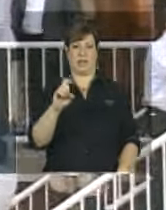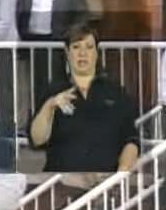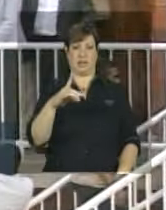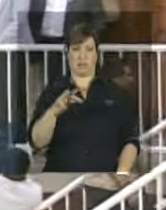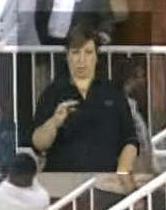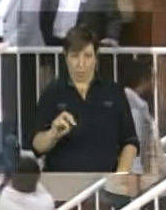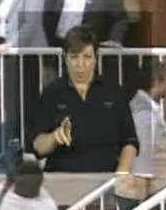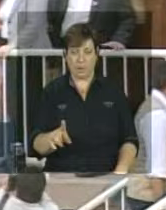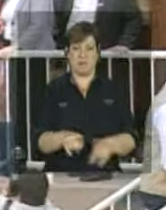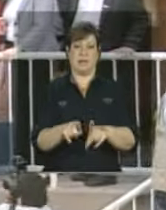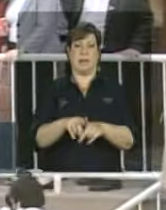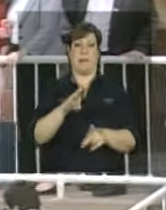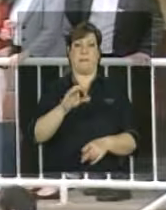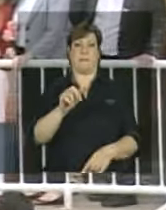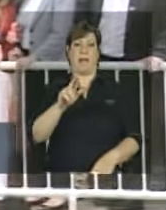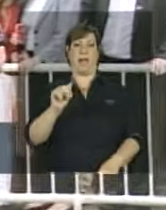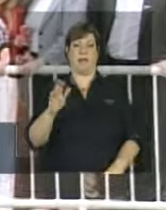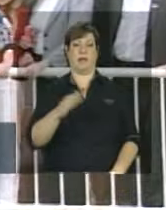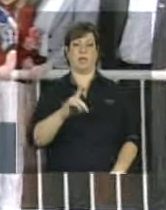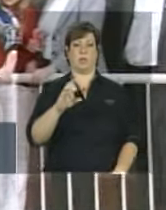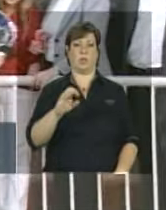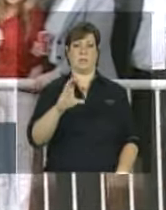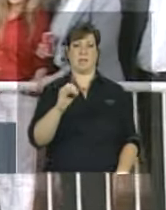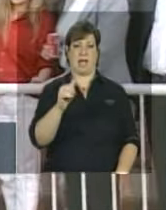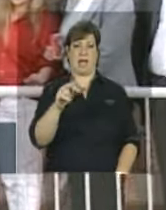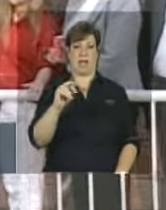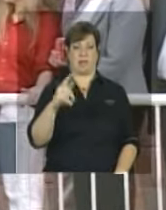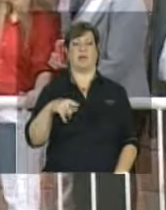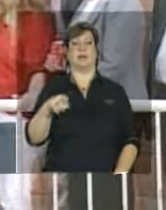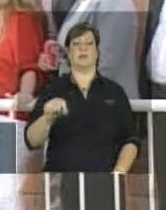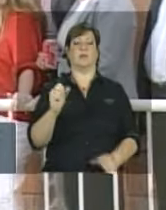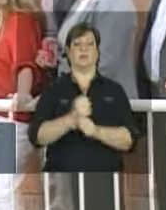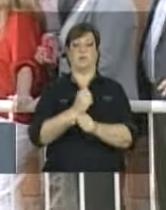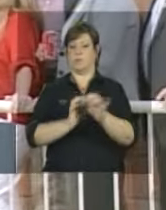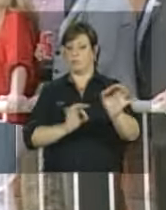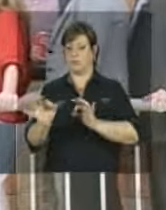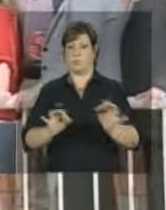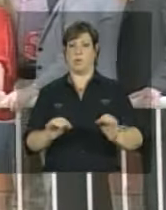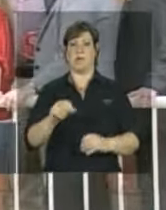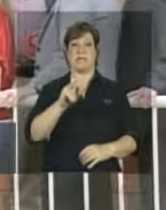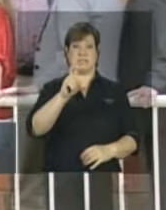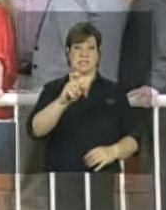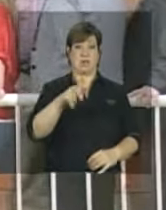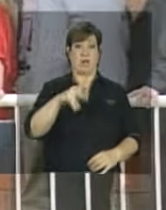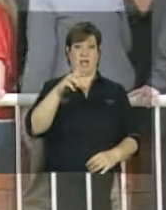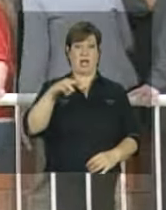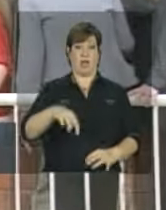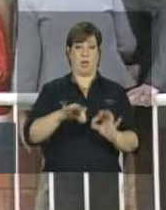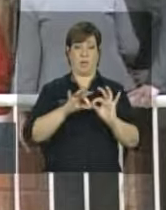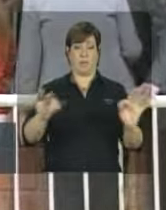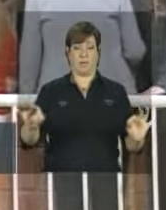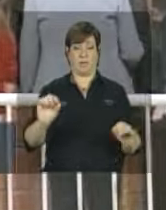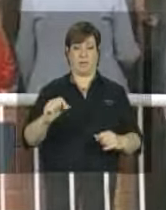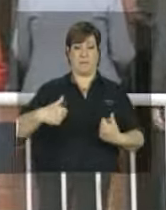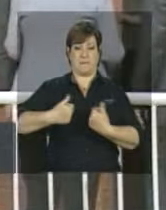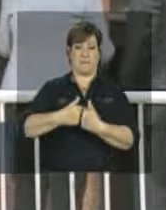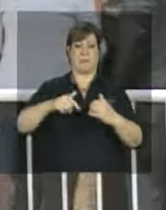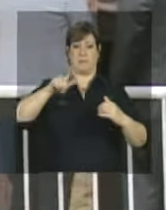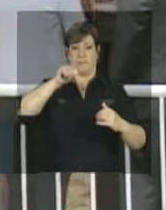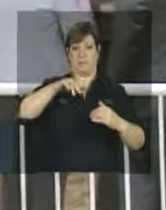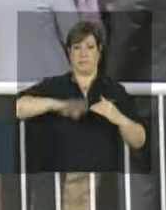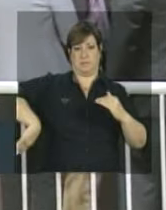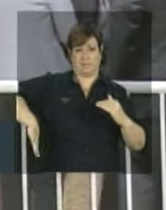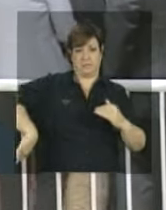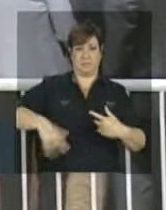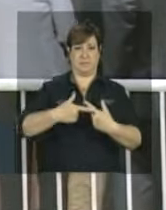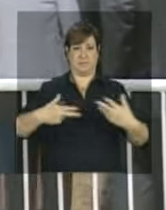O projeto vai urbanizar e requalificar 5,5 km do litoral oeste de Fortaleza,